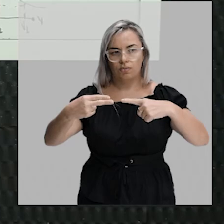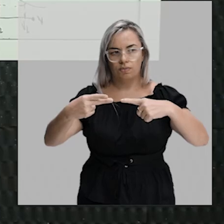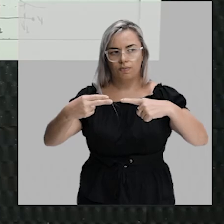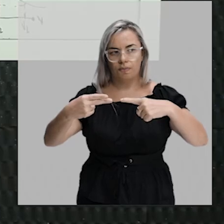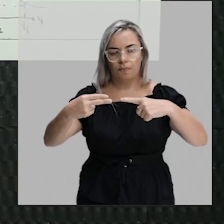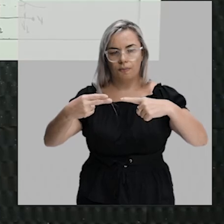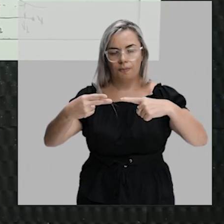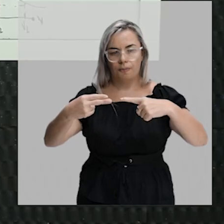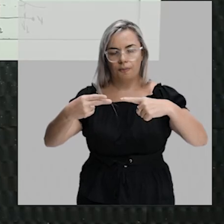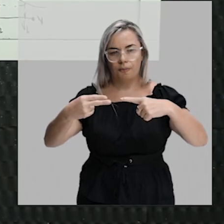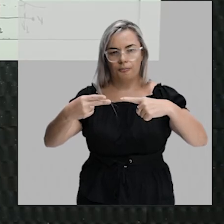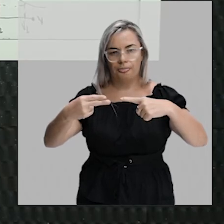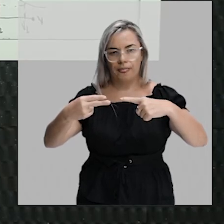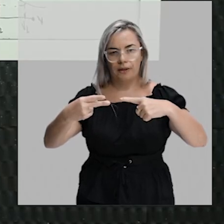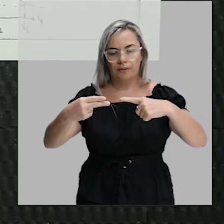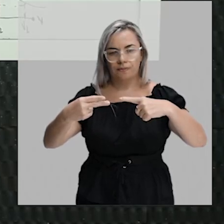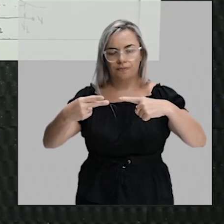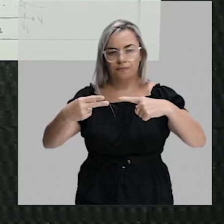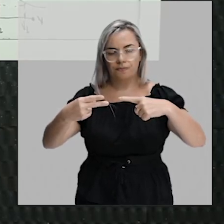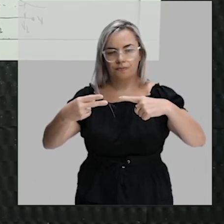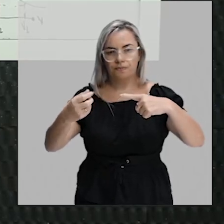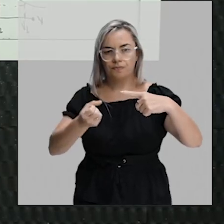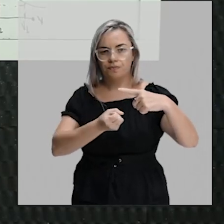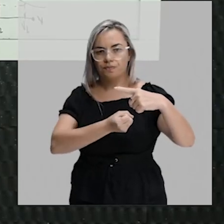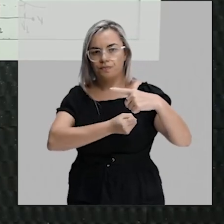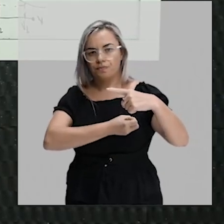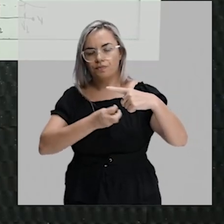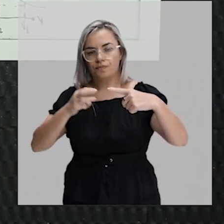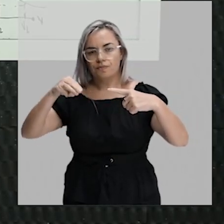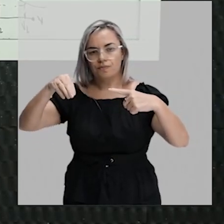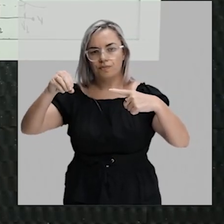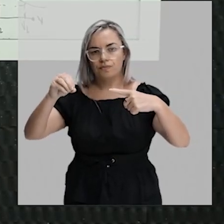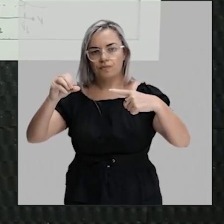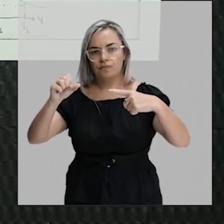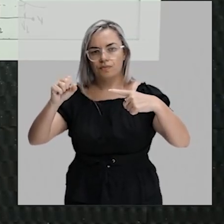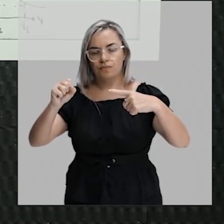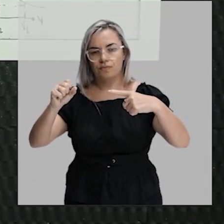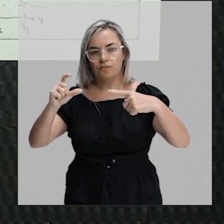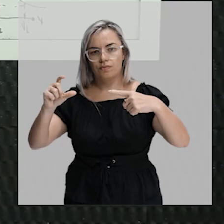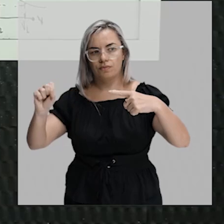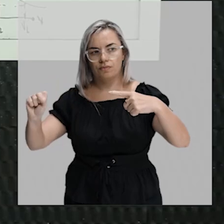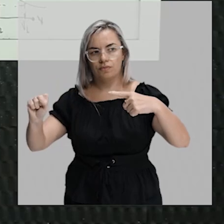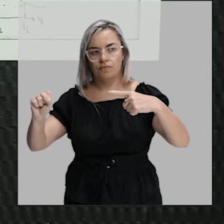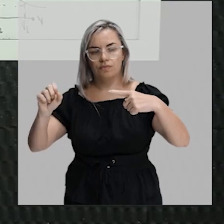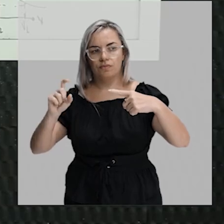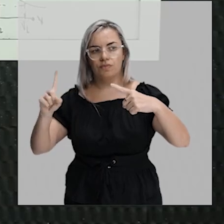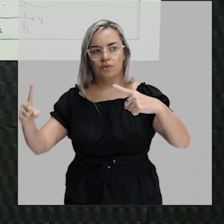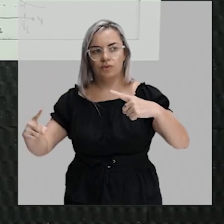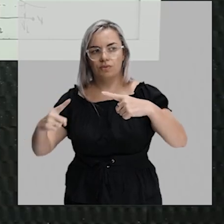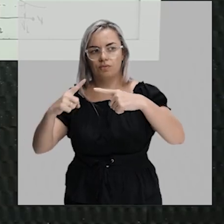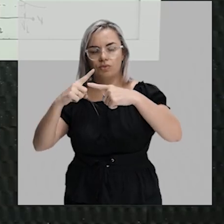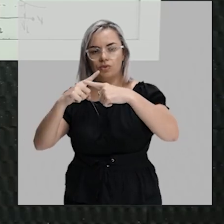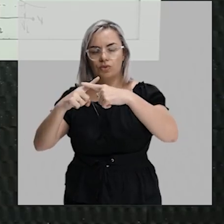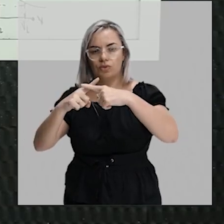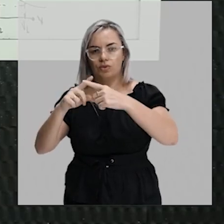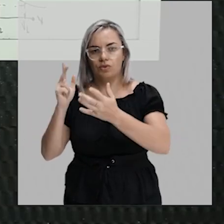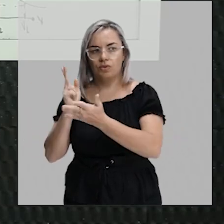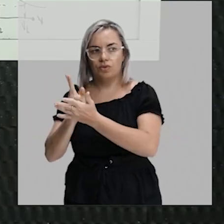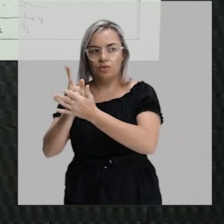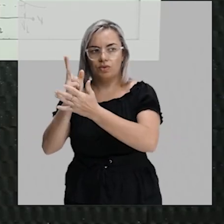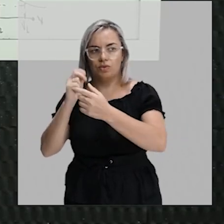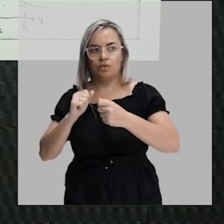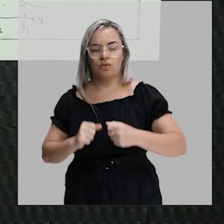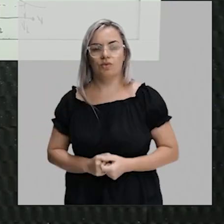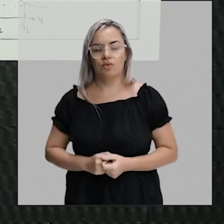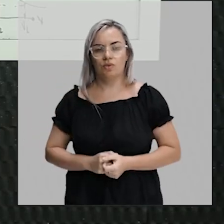igual, né? Vamos dizer assim, ao número de mols multiplicado por uma constante, que vamos chamar de constante